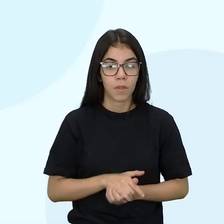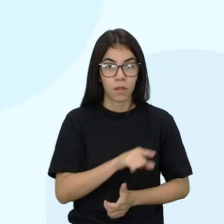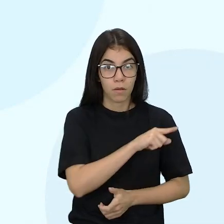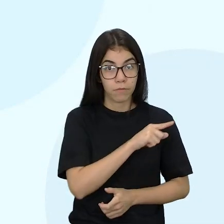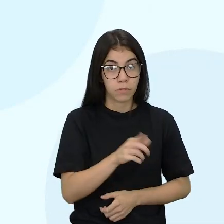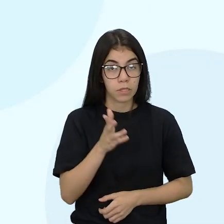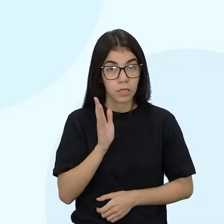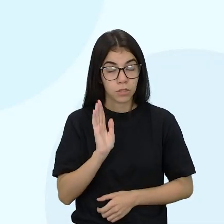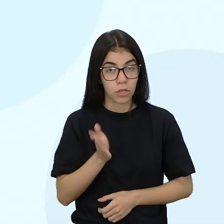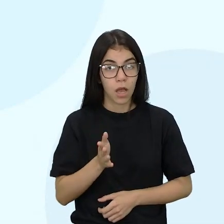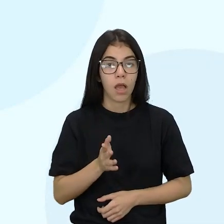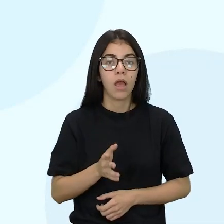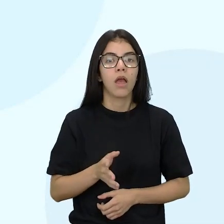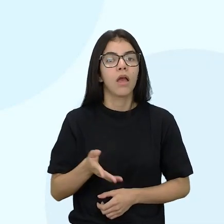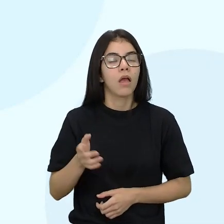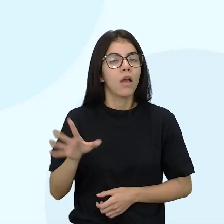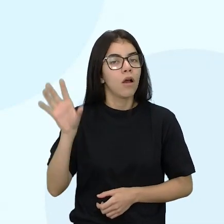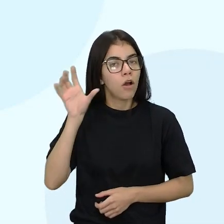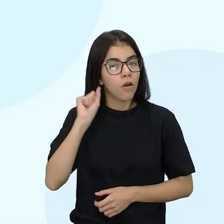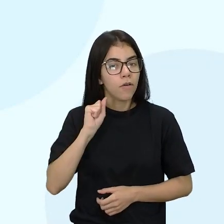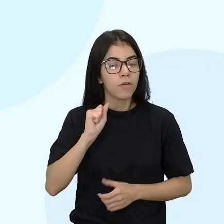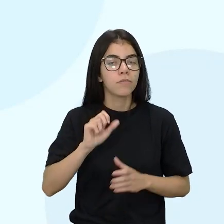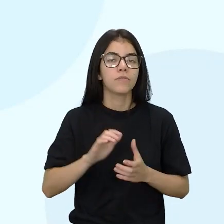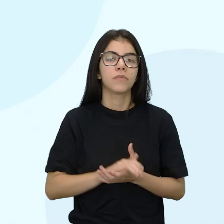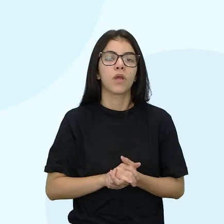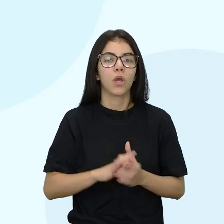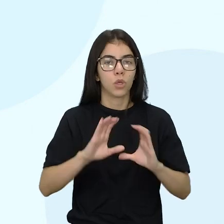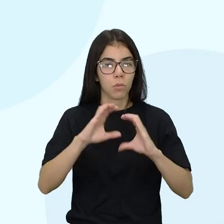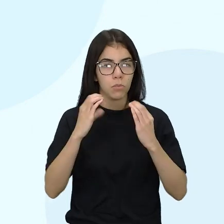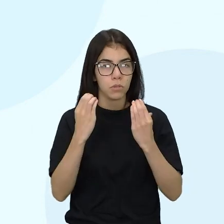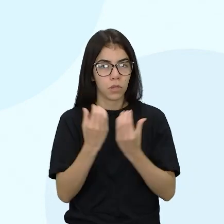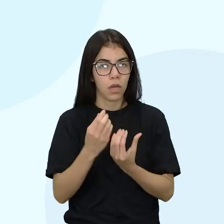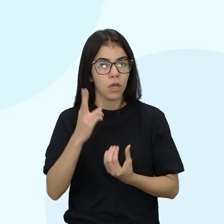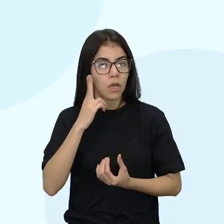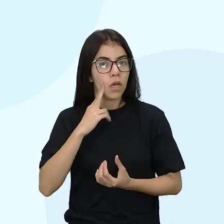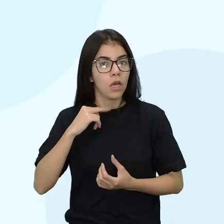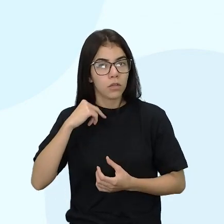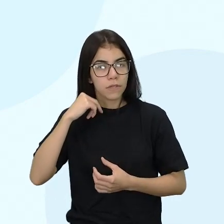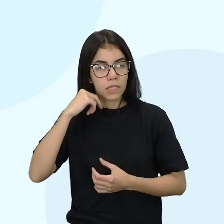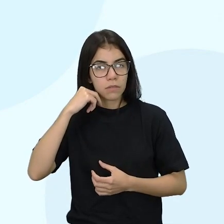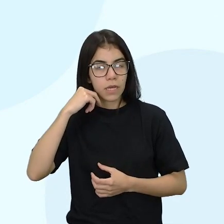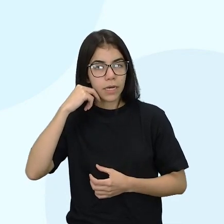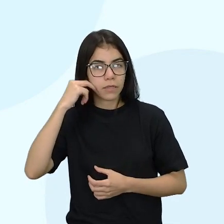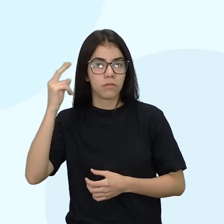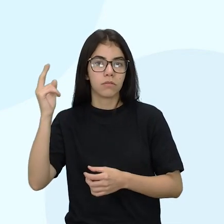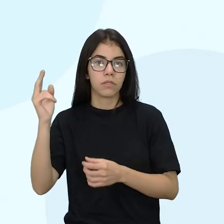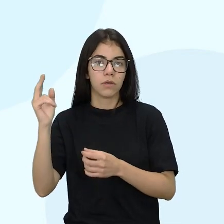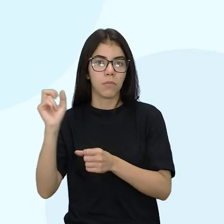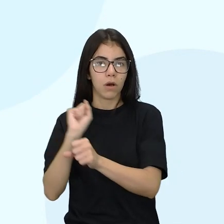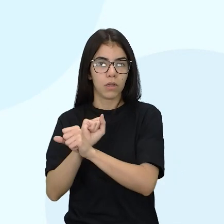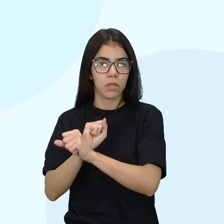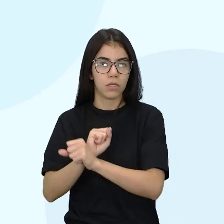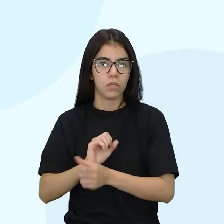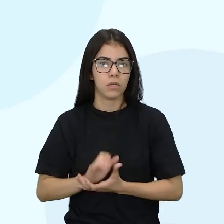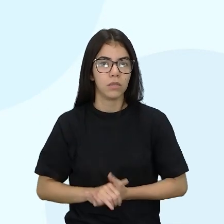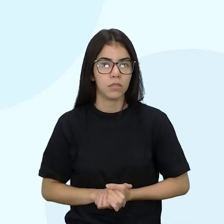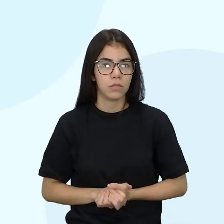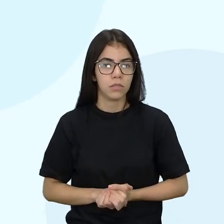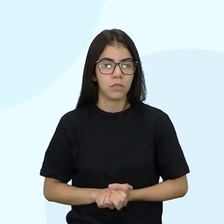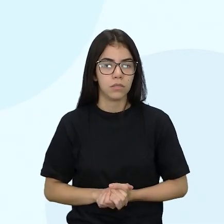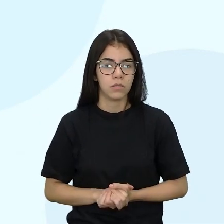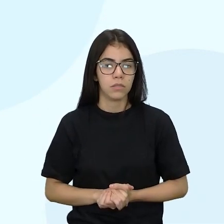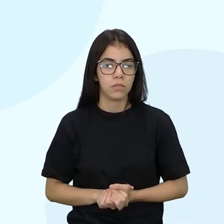ouviram falar em comunidade quilombola? A gente viu algumas comunidades aqui, eu vou voltar aqui um slide. Então a gente viu aqui os caboclos,